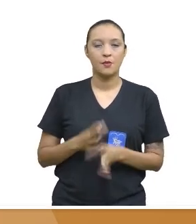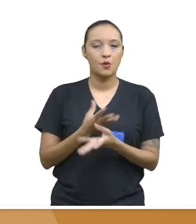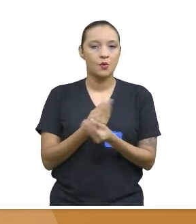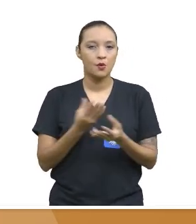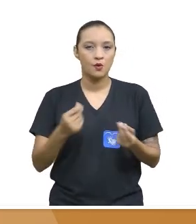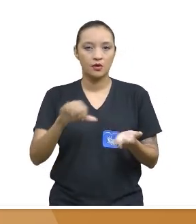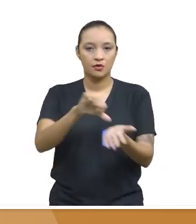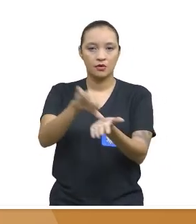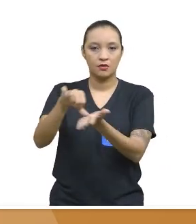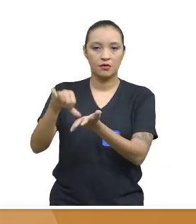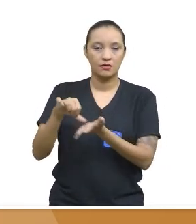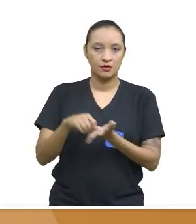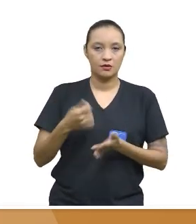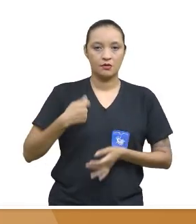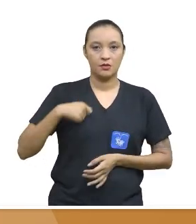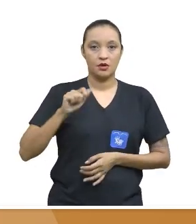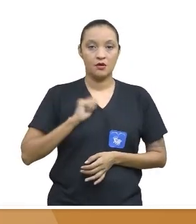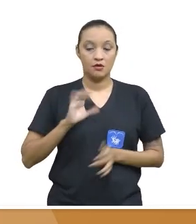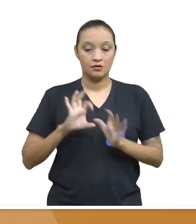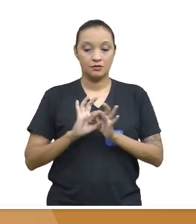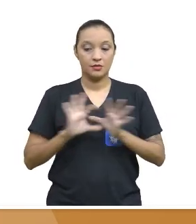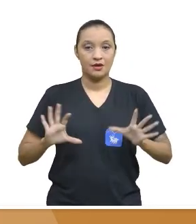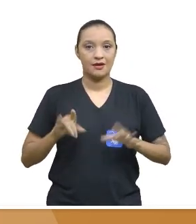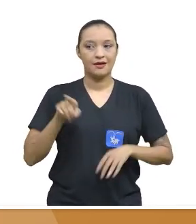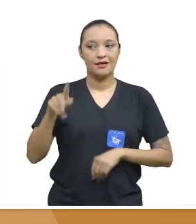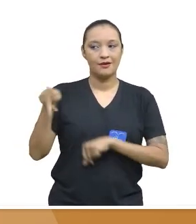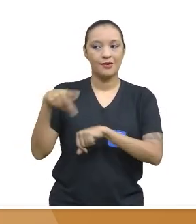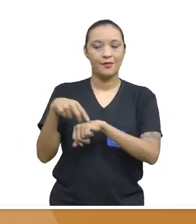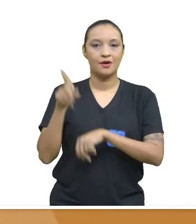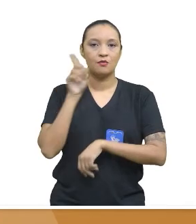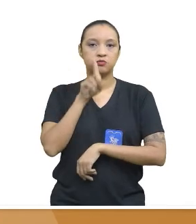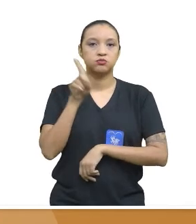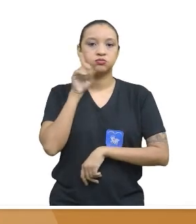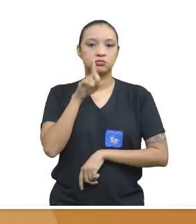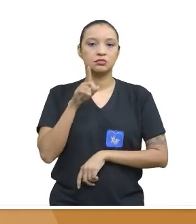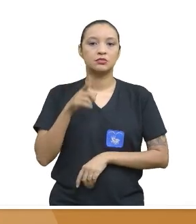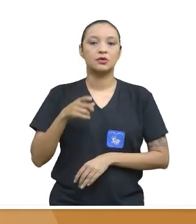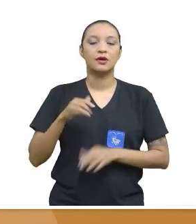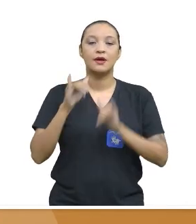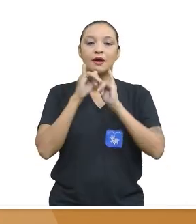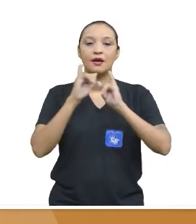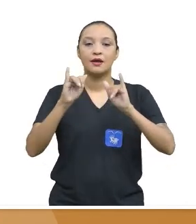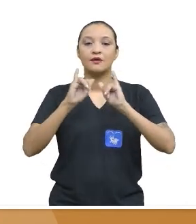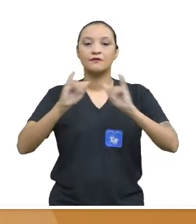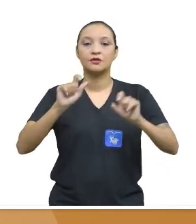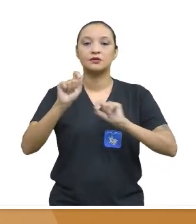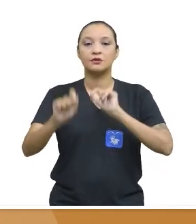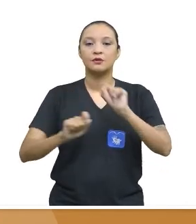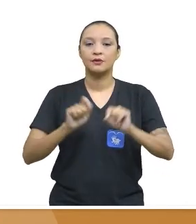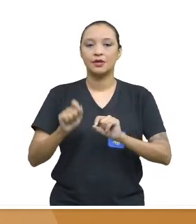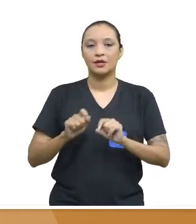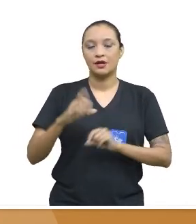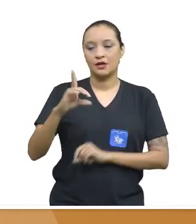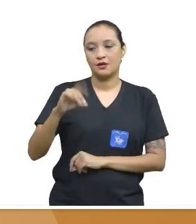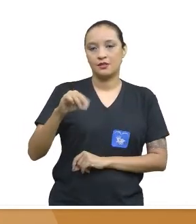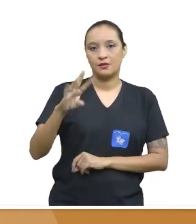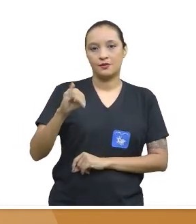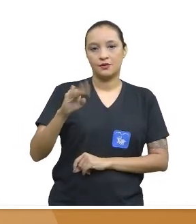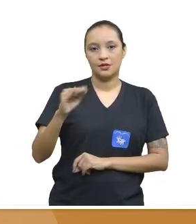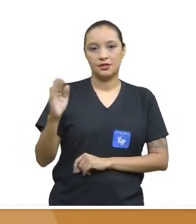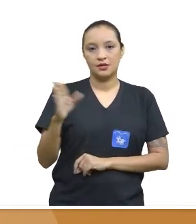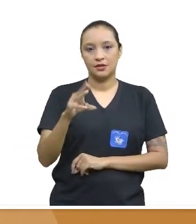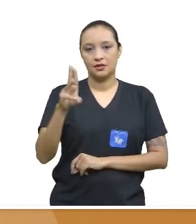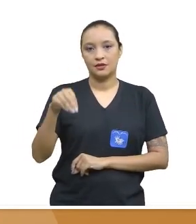Estados Unidos proclamaram a Doutrina Monroe. Doutrina Monroe, a América para